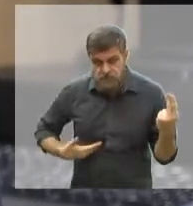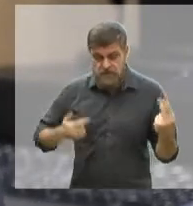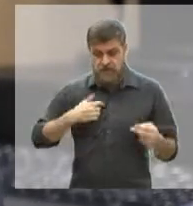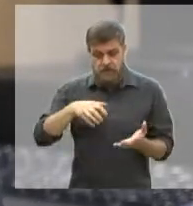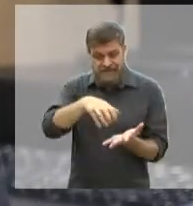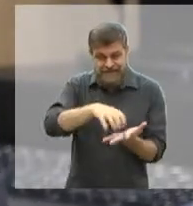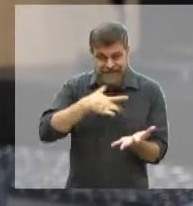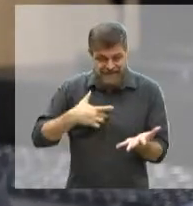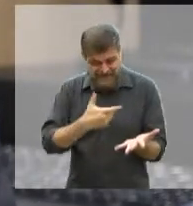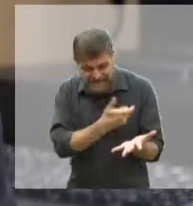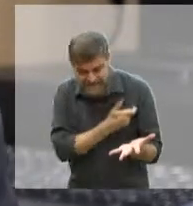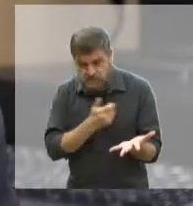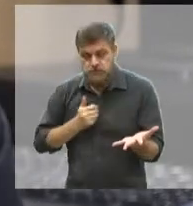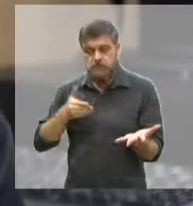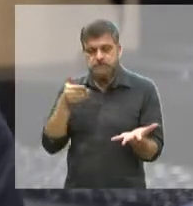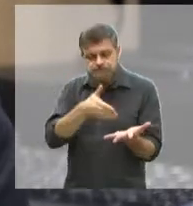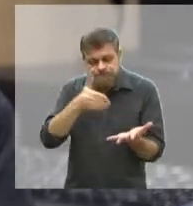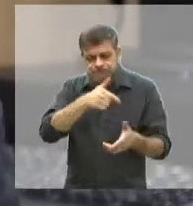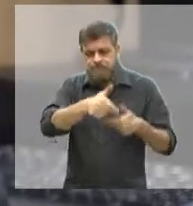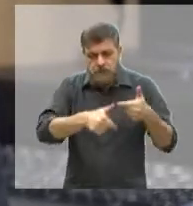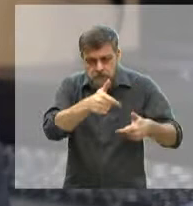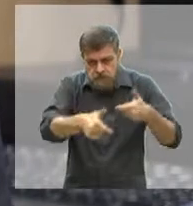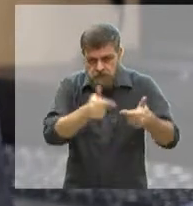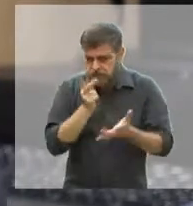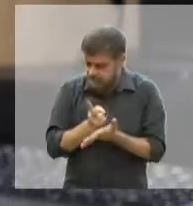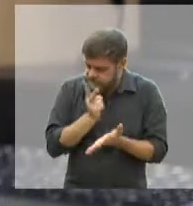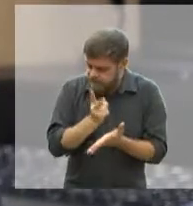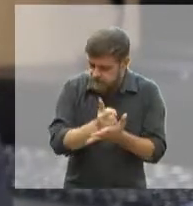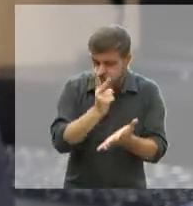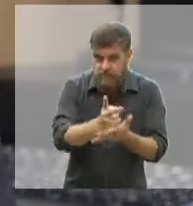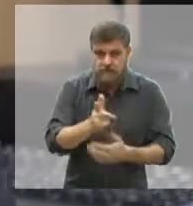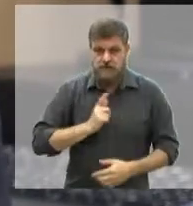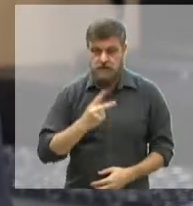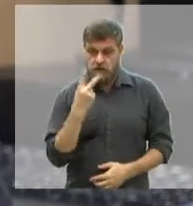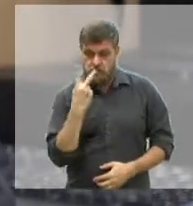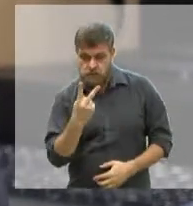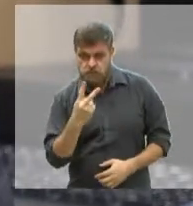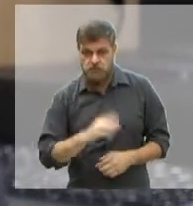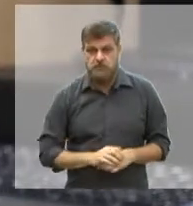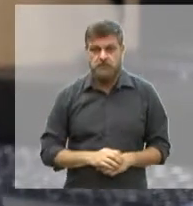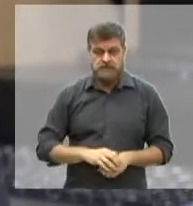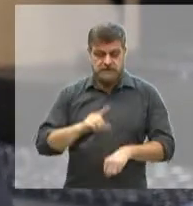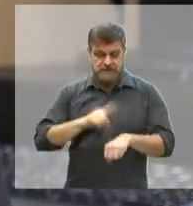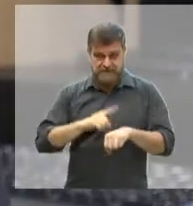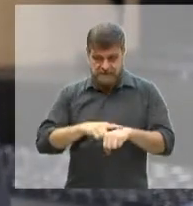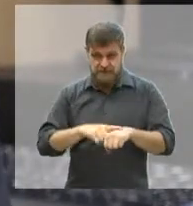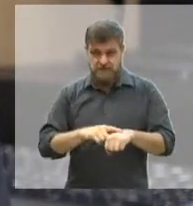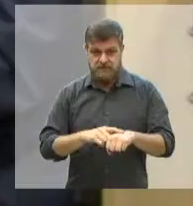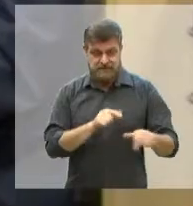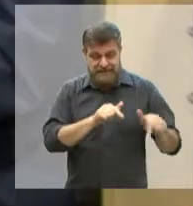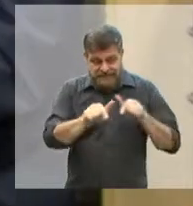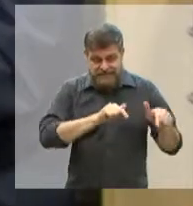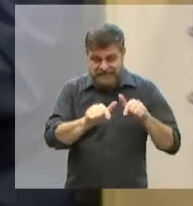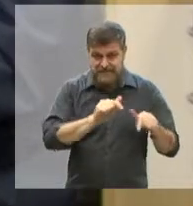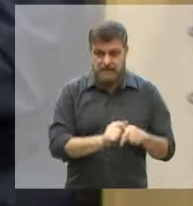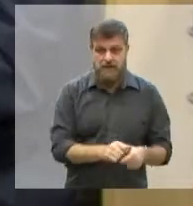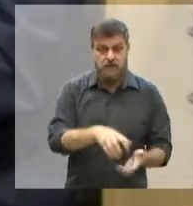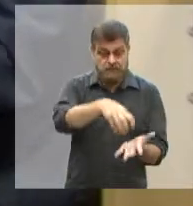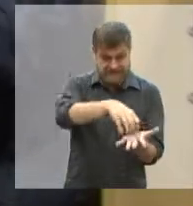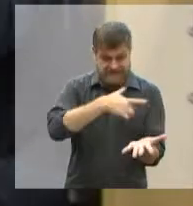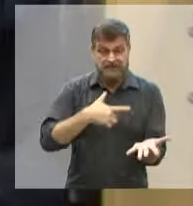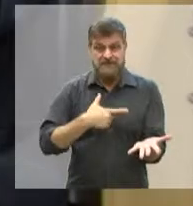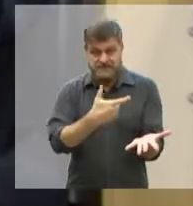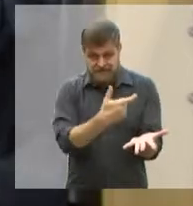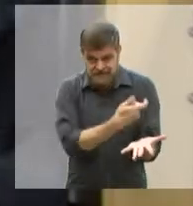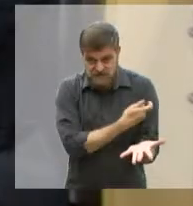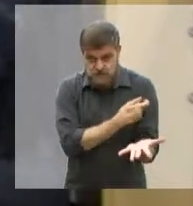rede pública de saúde de Campinas, né? Eu mantenho 2 horários por semana, 2 turnos por semana de trabalho em centro de saúde na